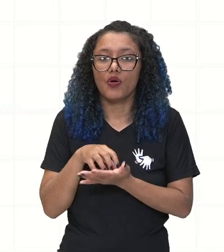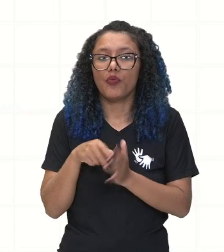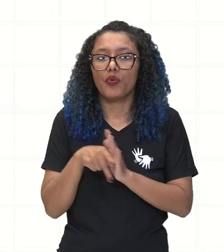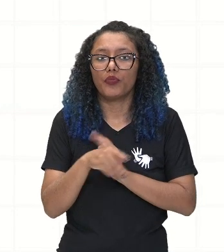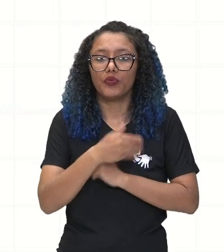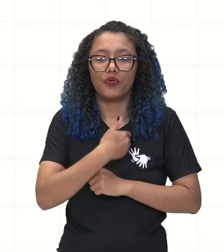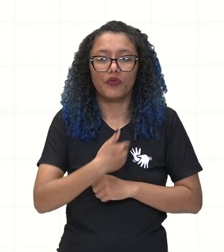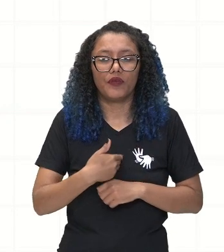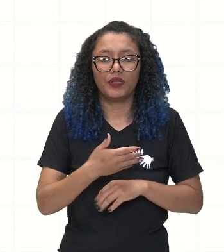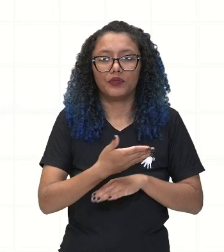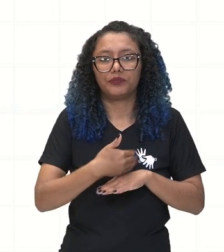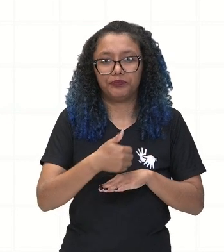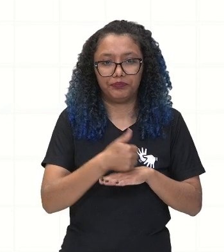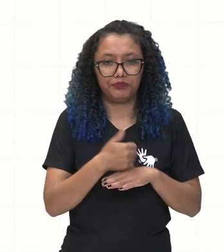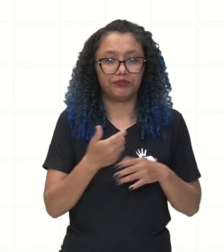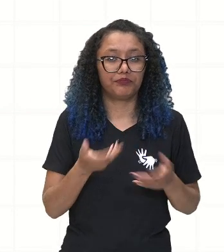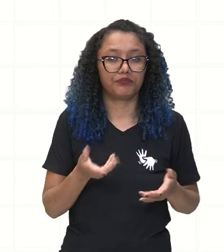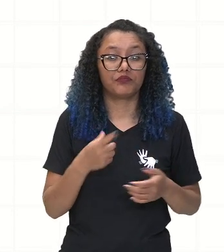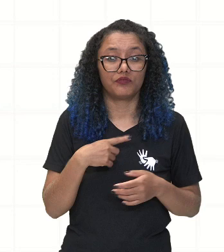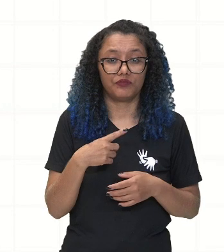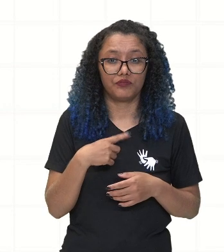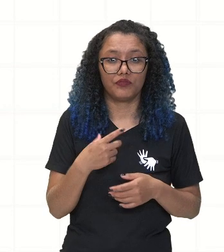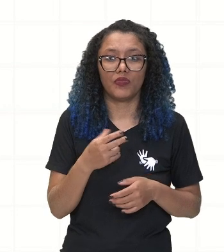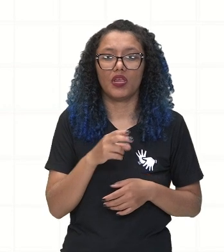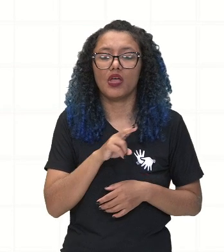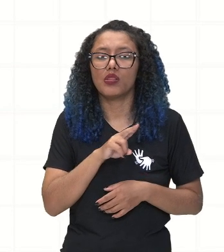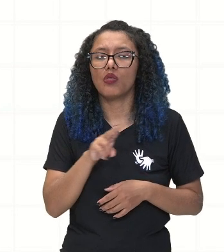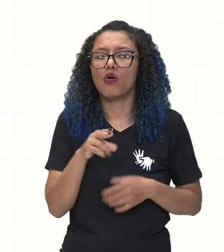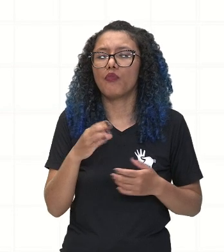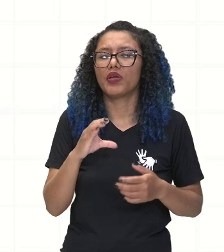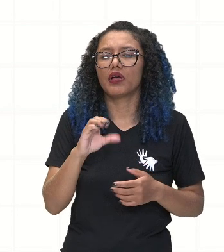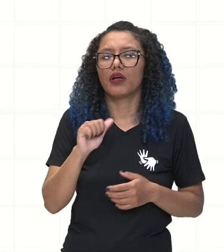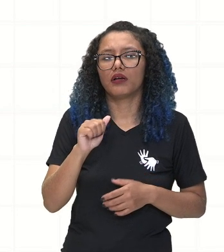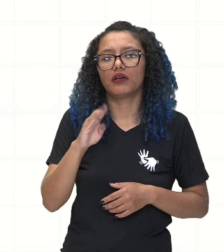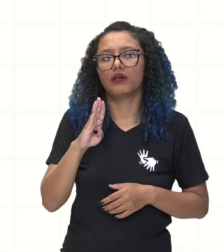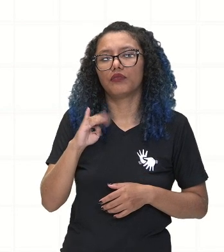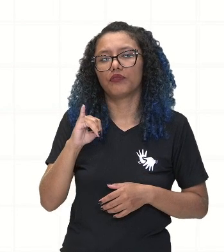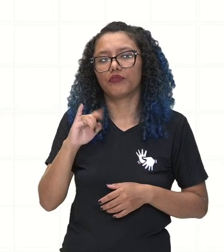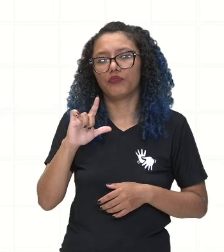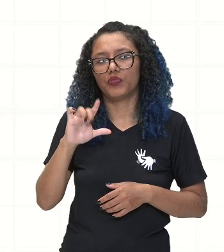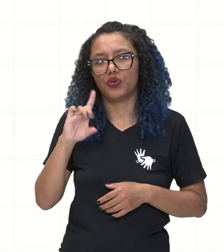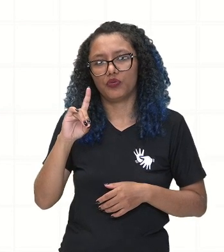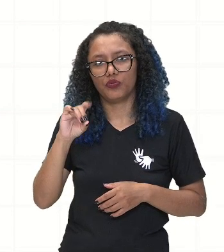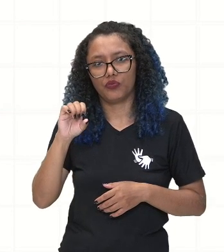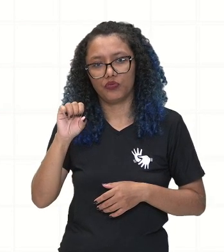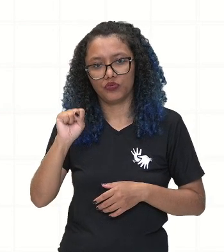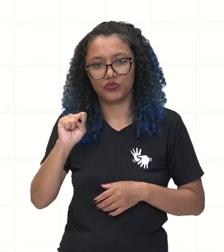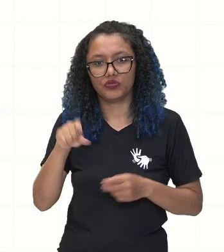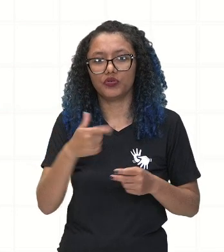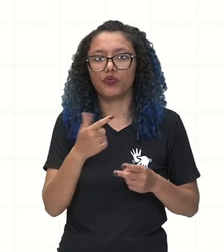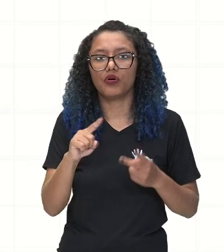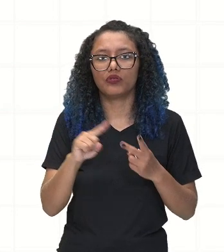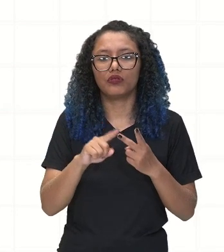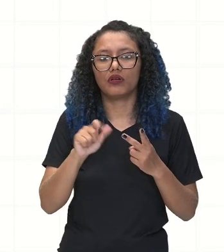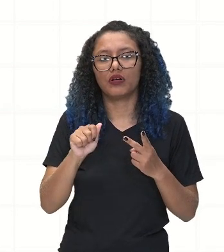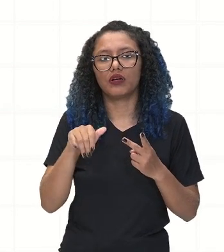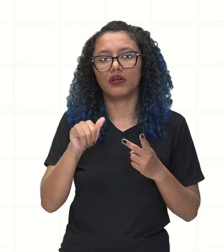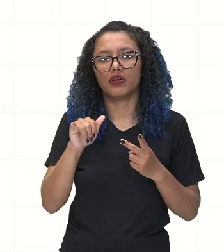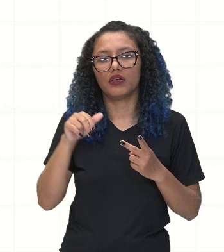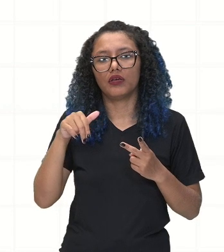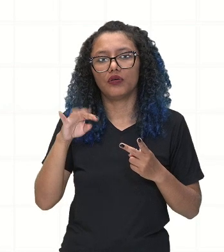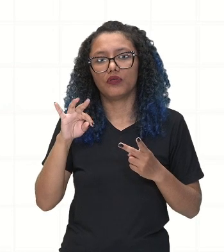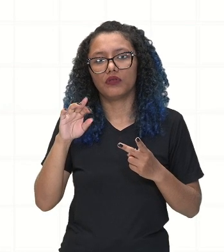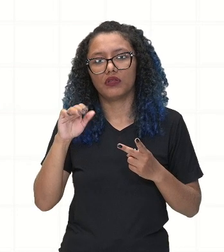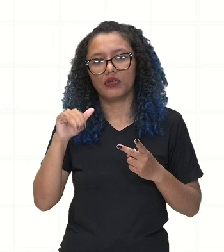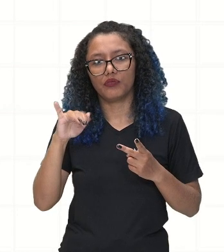os órgãos de governo local, chamados de cabildos e ayuntamentos, ou